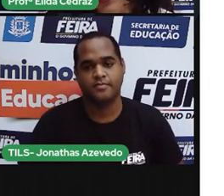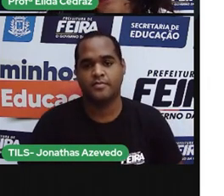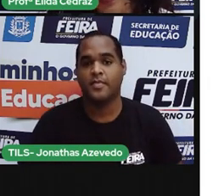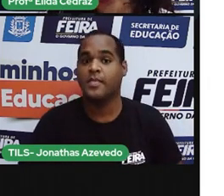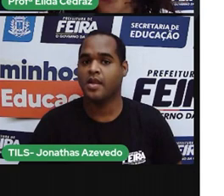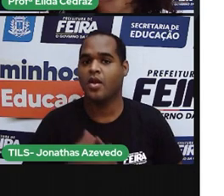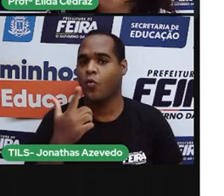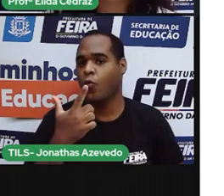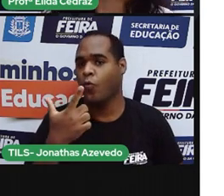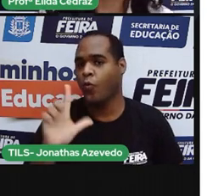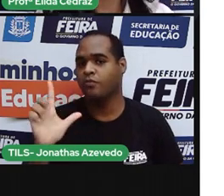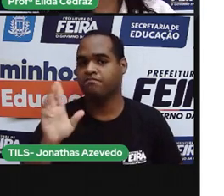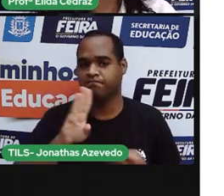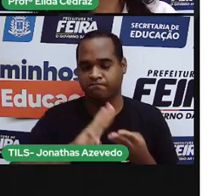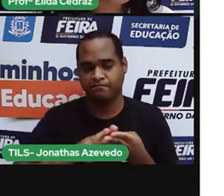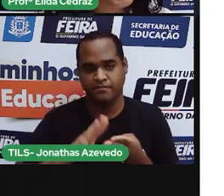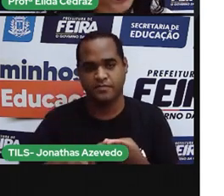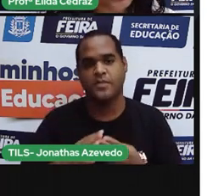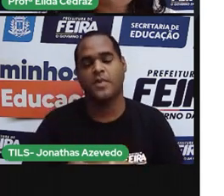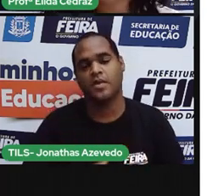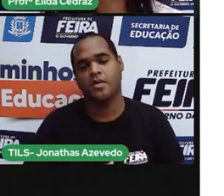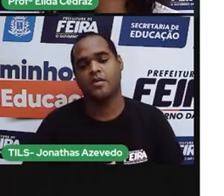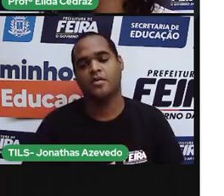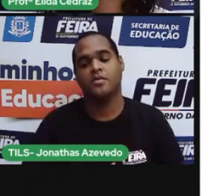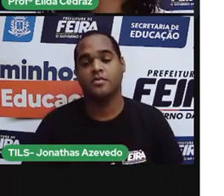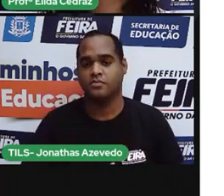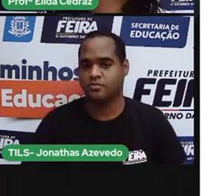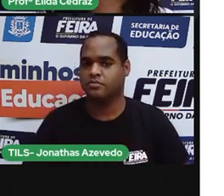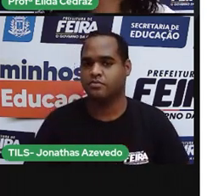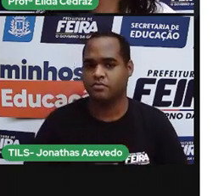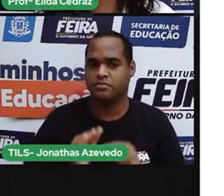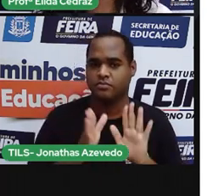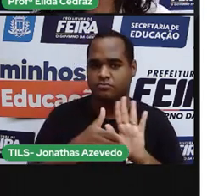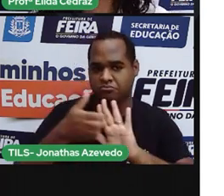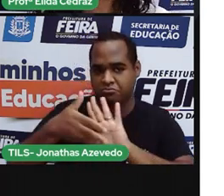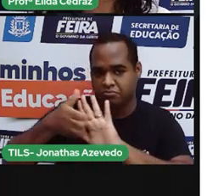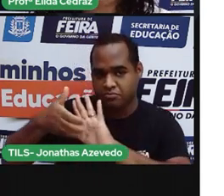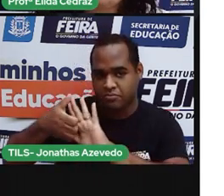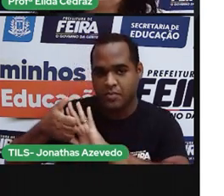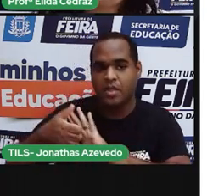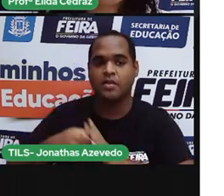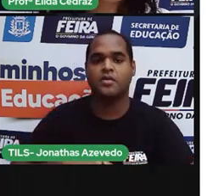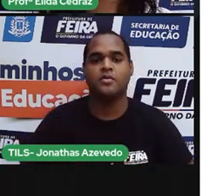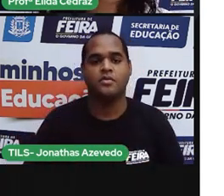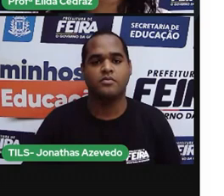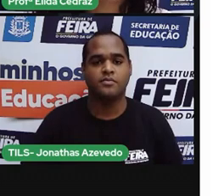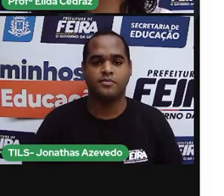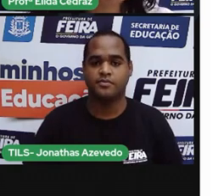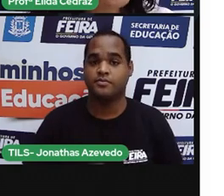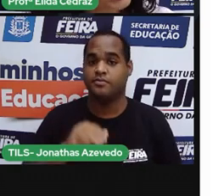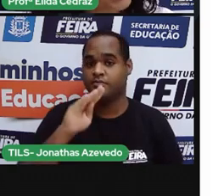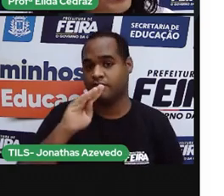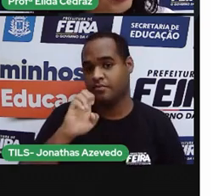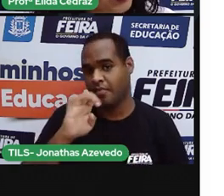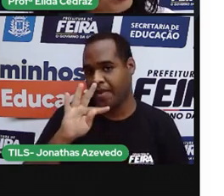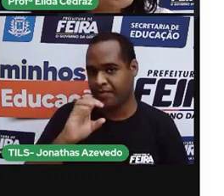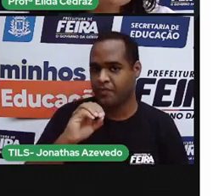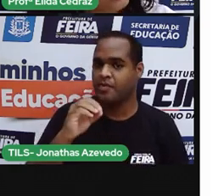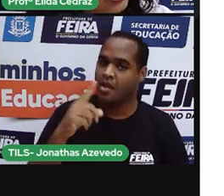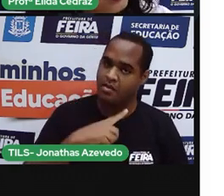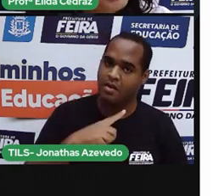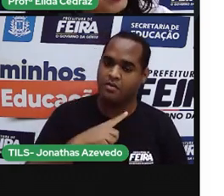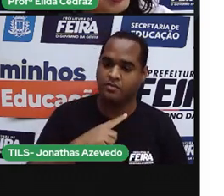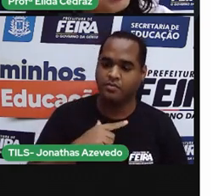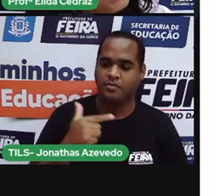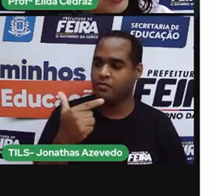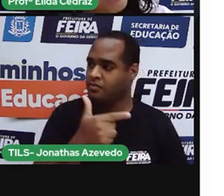conceito matemático. Retirar. Beto e Ana tinham 22 gudes,